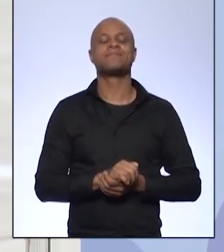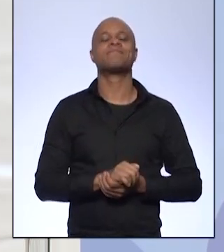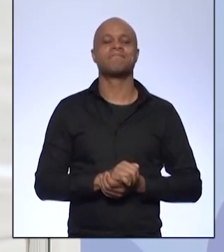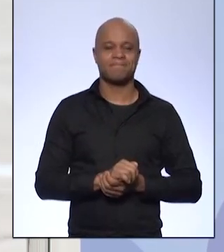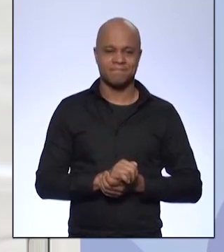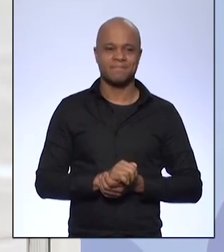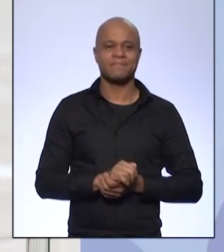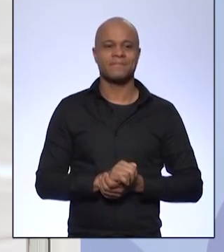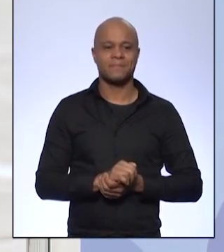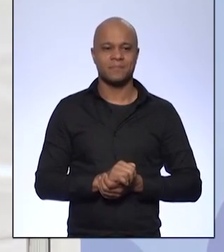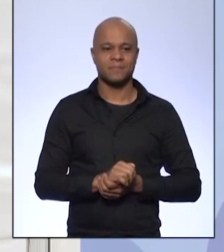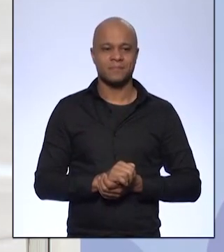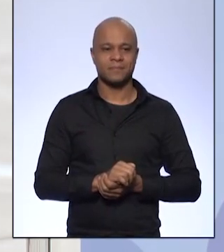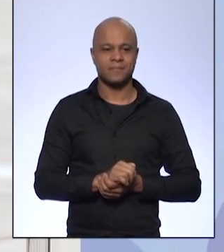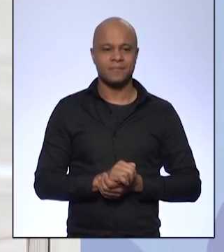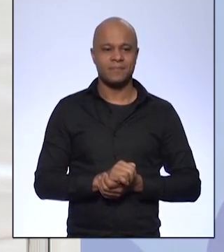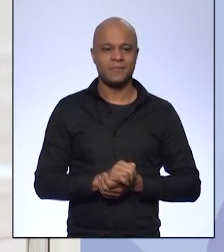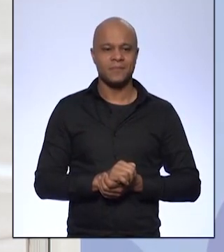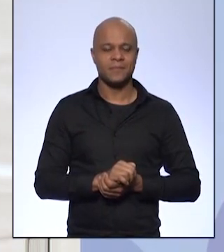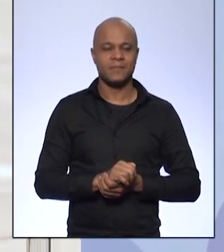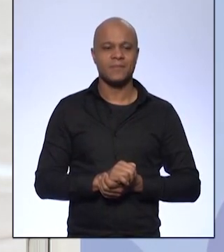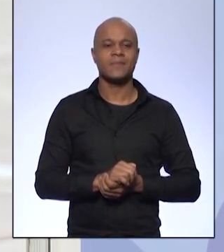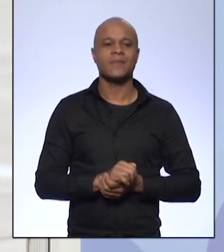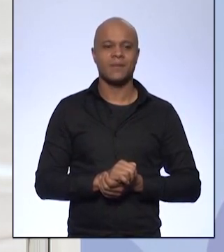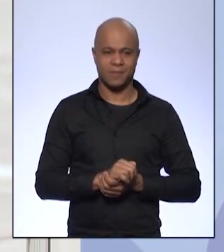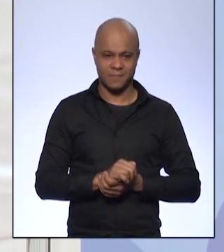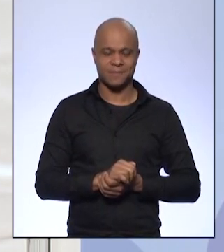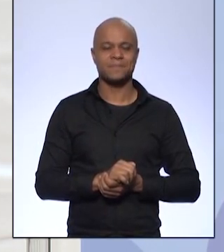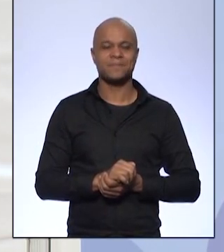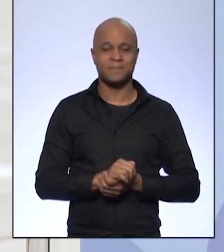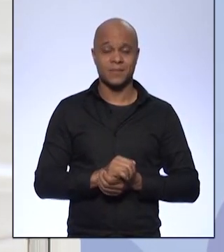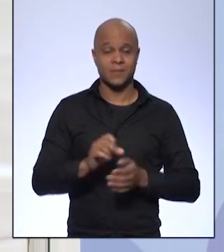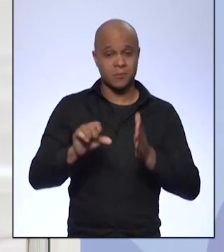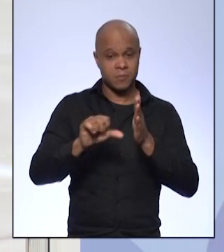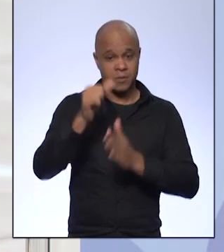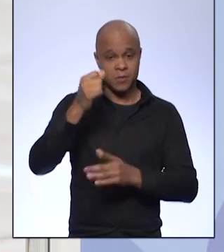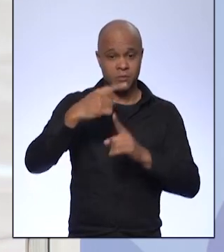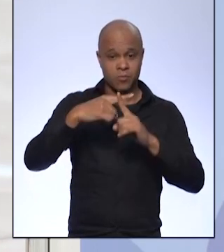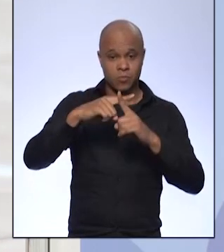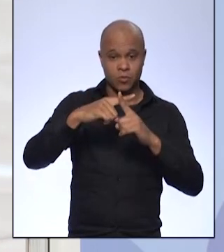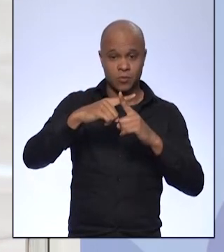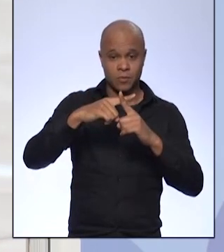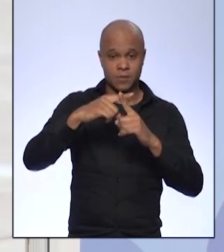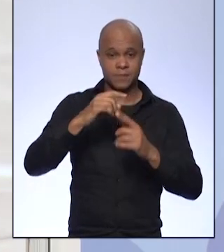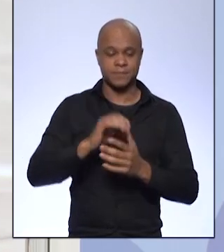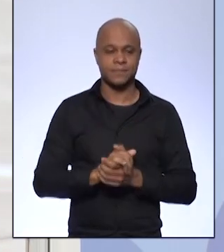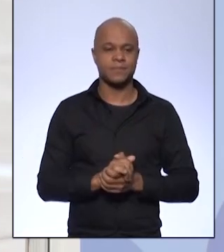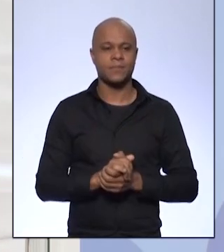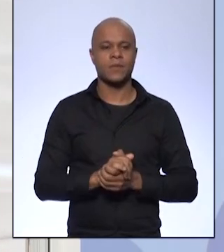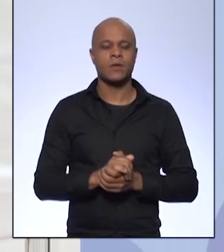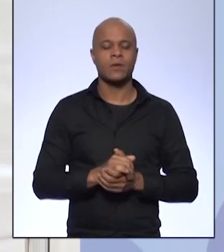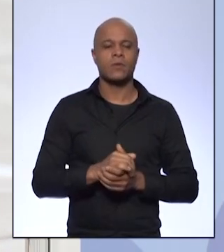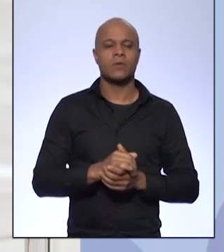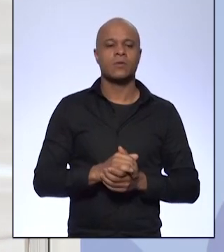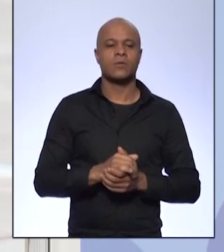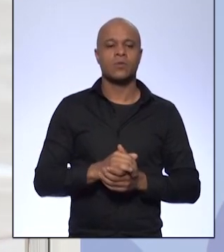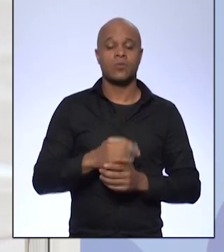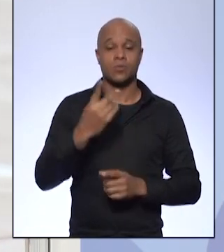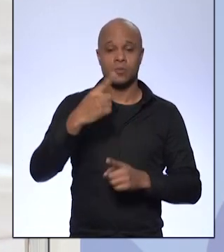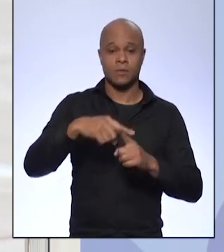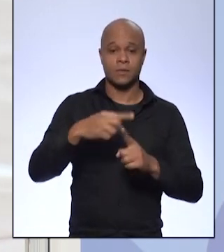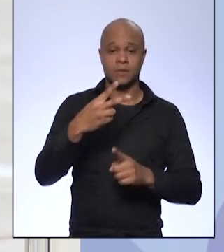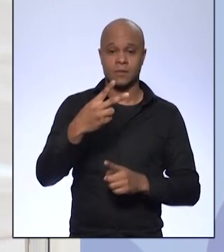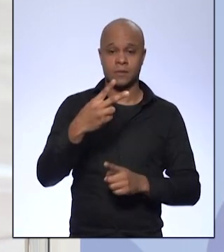Muito bem. Primeiro multiplica, depois soma. 2 vezes 3, 6. 2